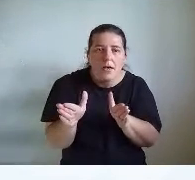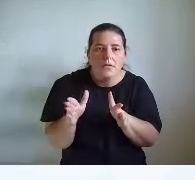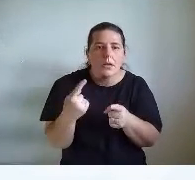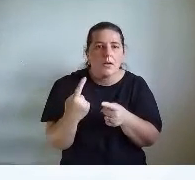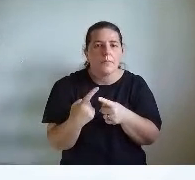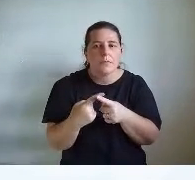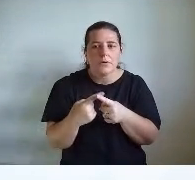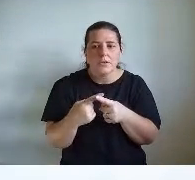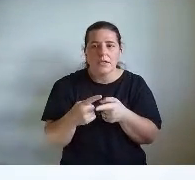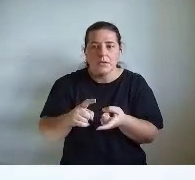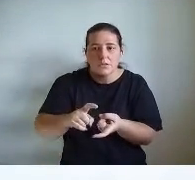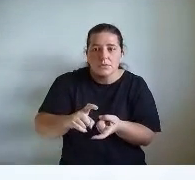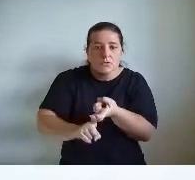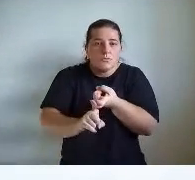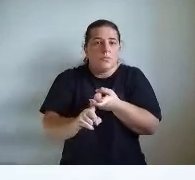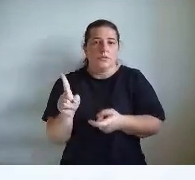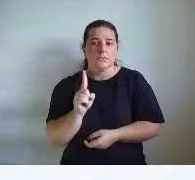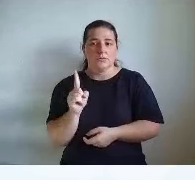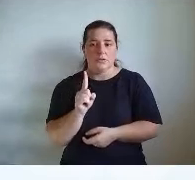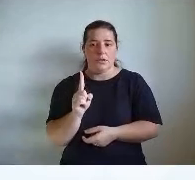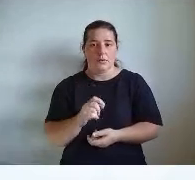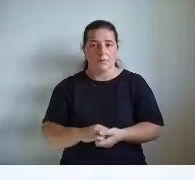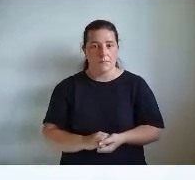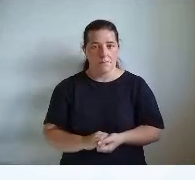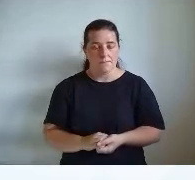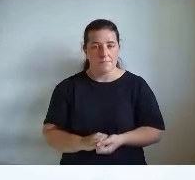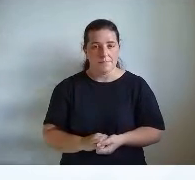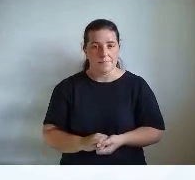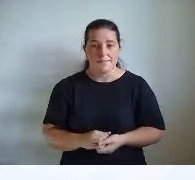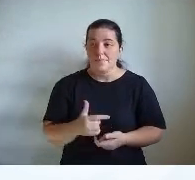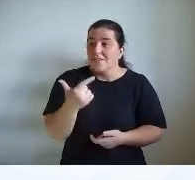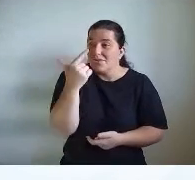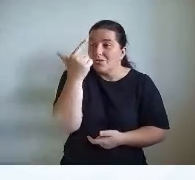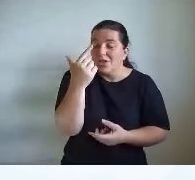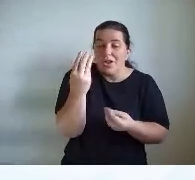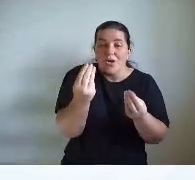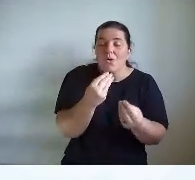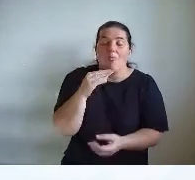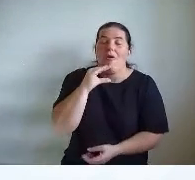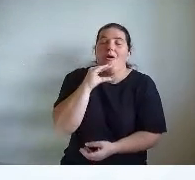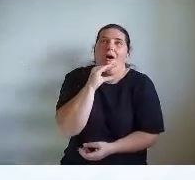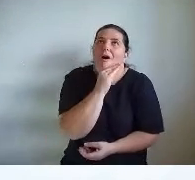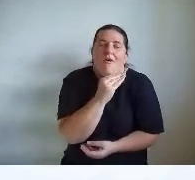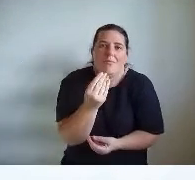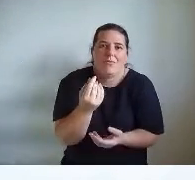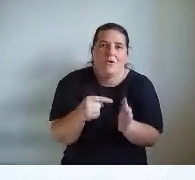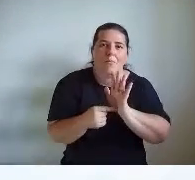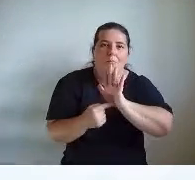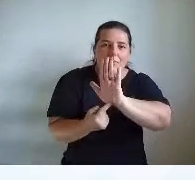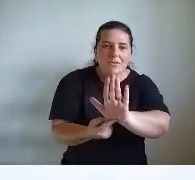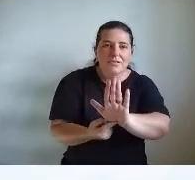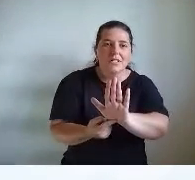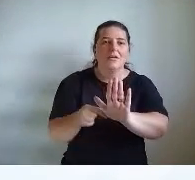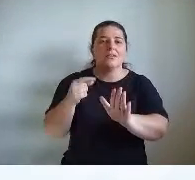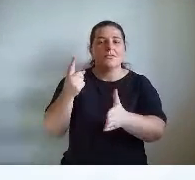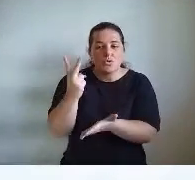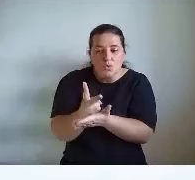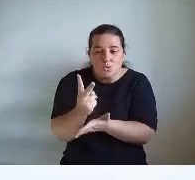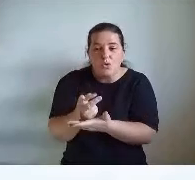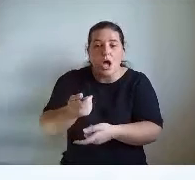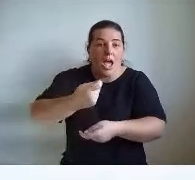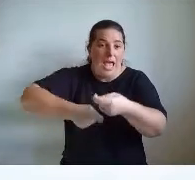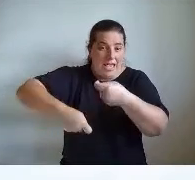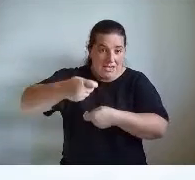Então, não há, e isso por razões óbvias, né, justamente para manter a economia